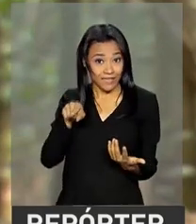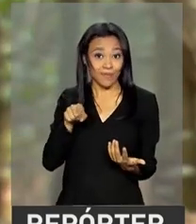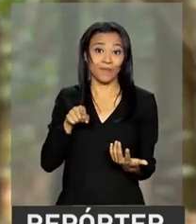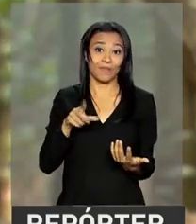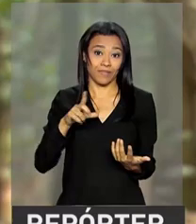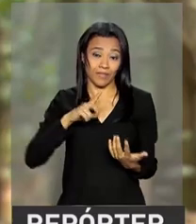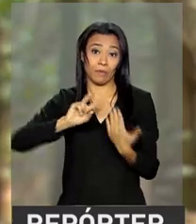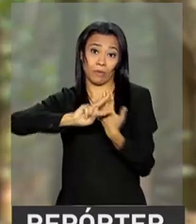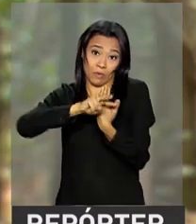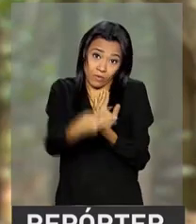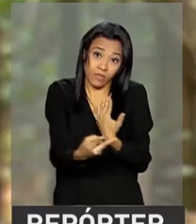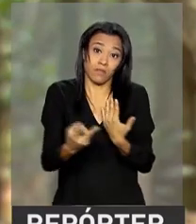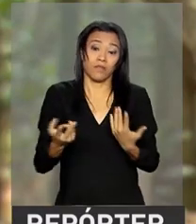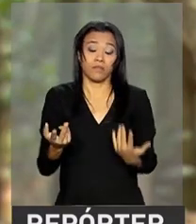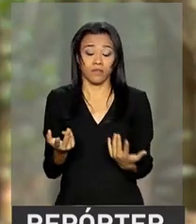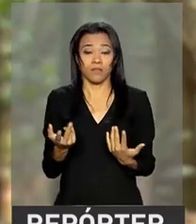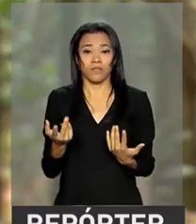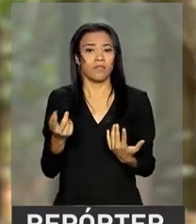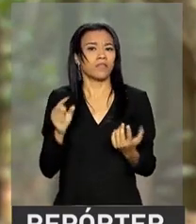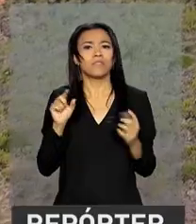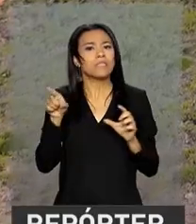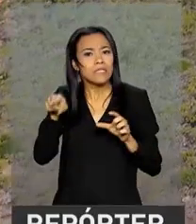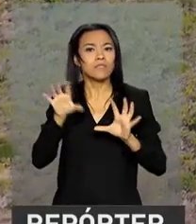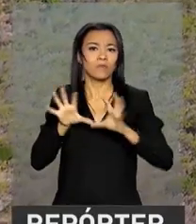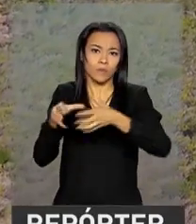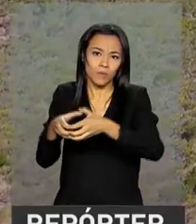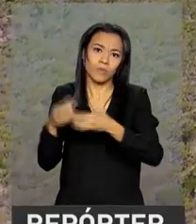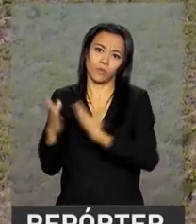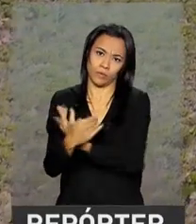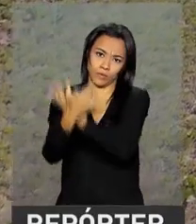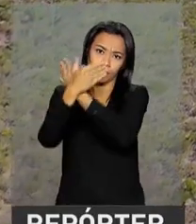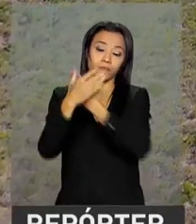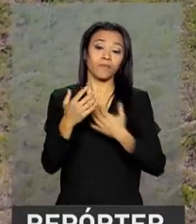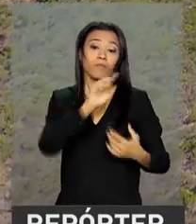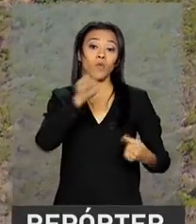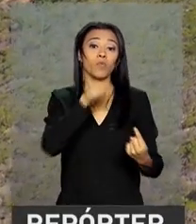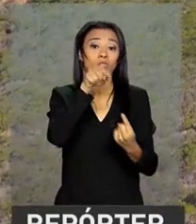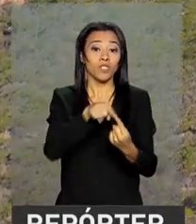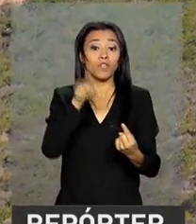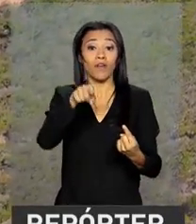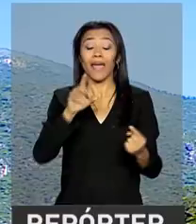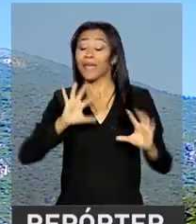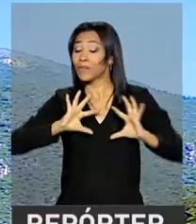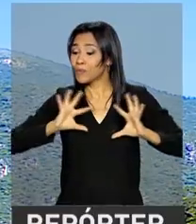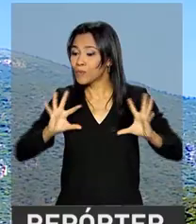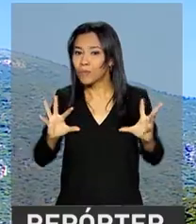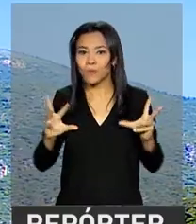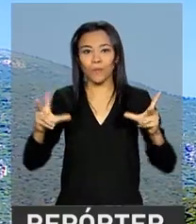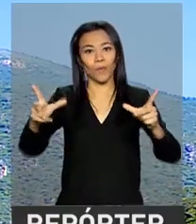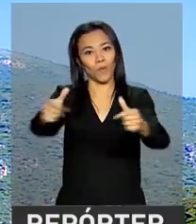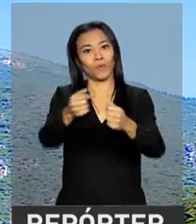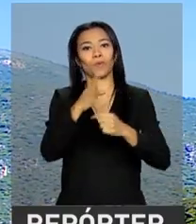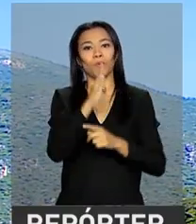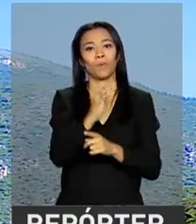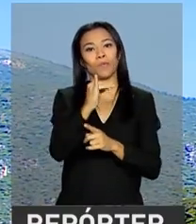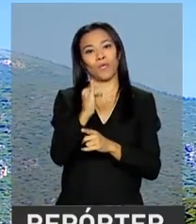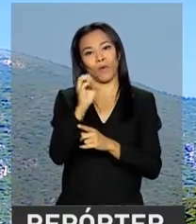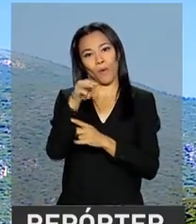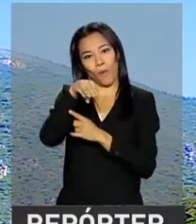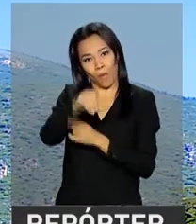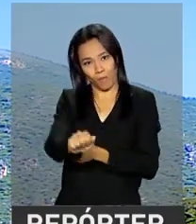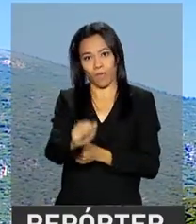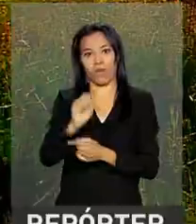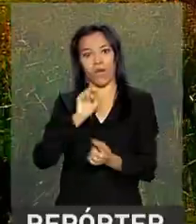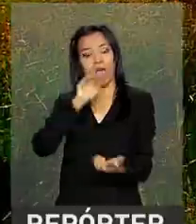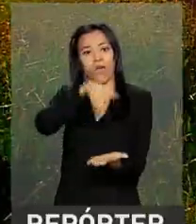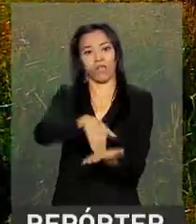na na riqueza e composição desse grupo a meta é alcançar todos os biomas brasileiros até 2022 com